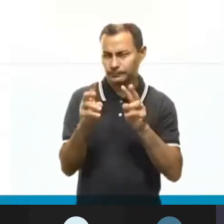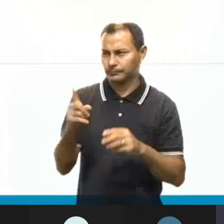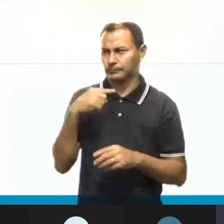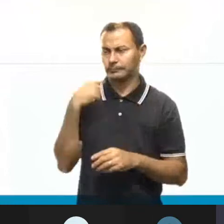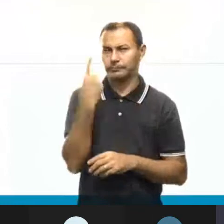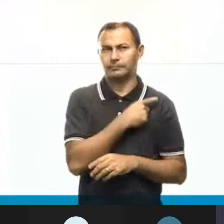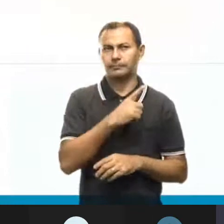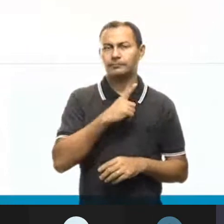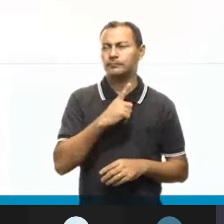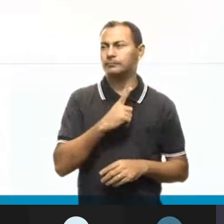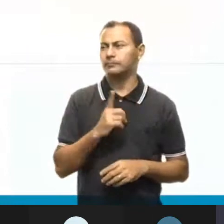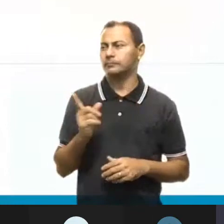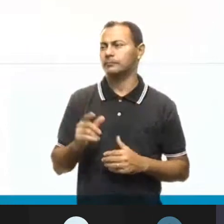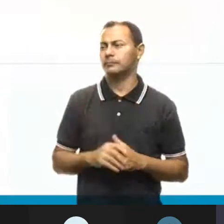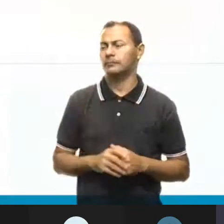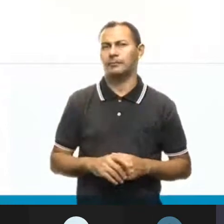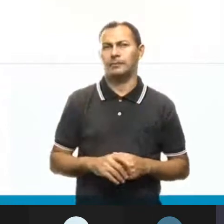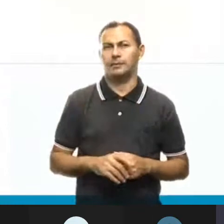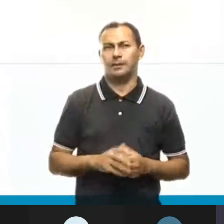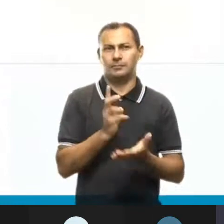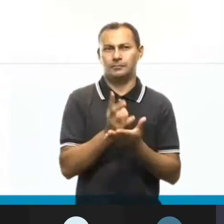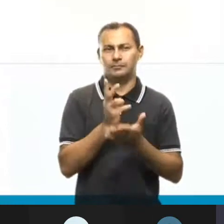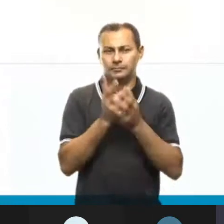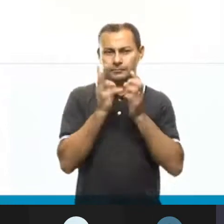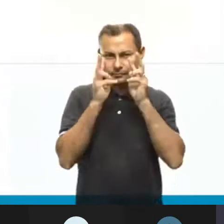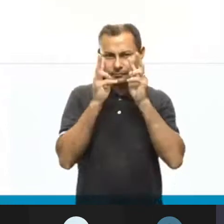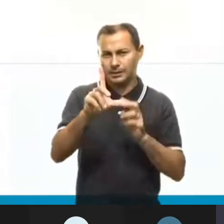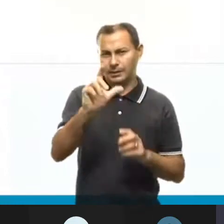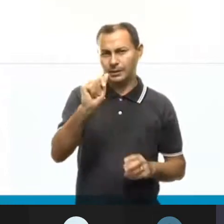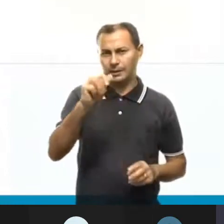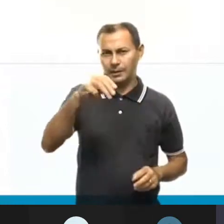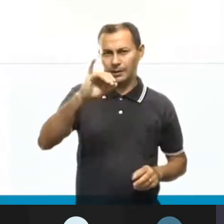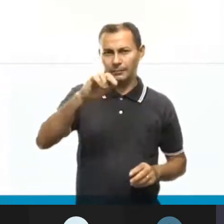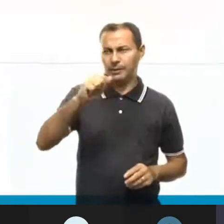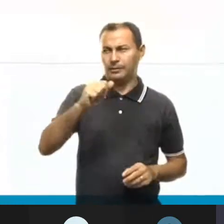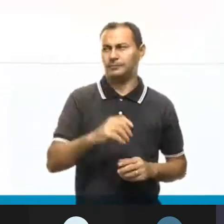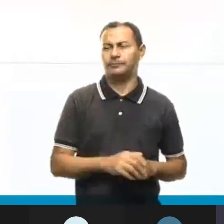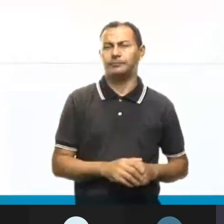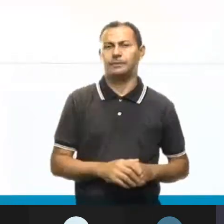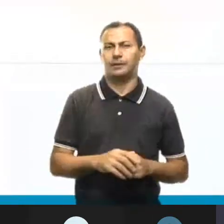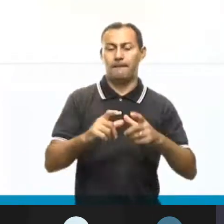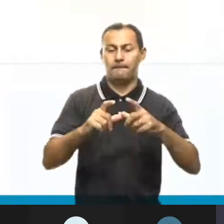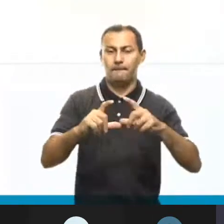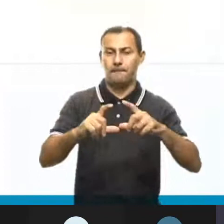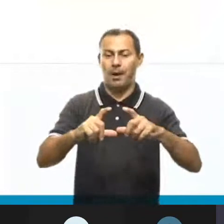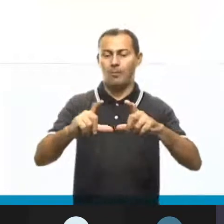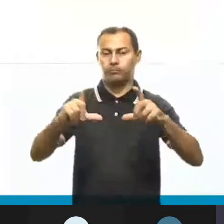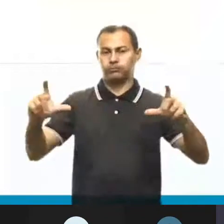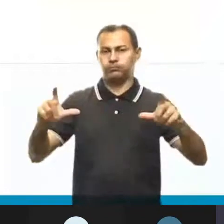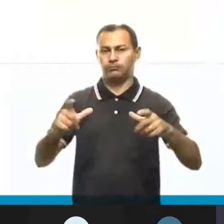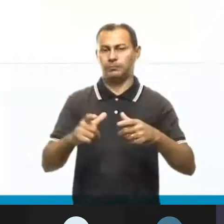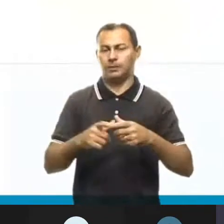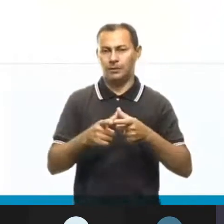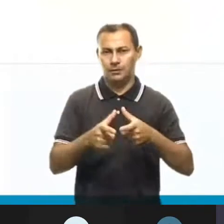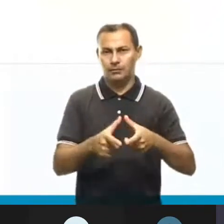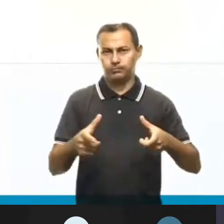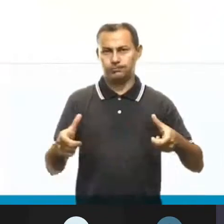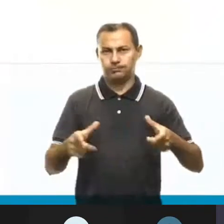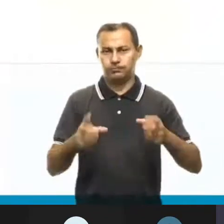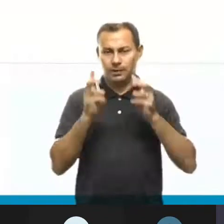aqui, nós temos então aqui, continuando a observar aqui a lâmina de traqueia, em maior aumento aqui, nós